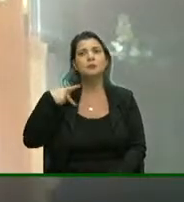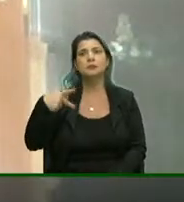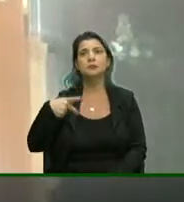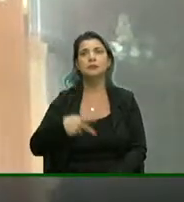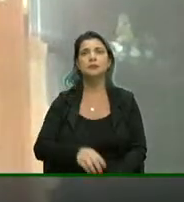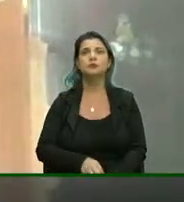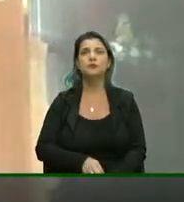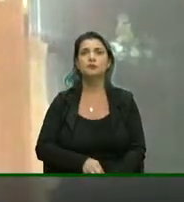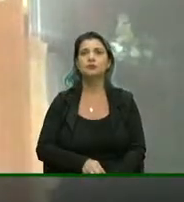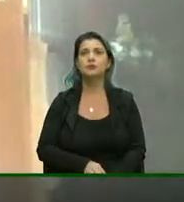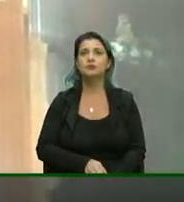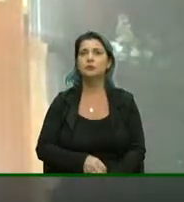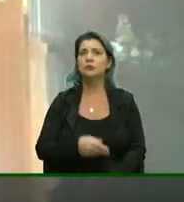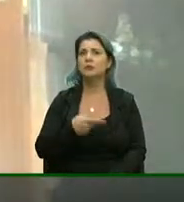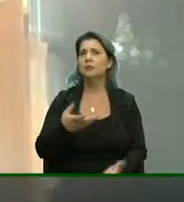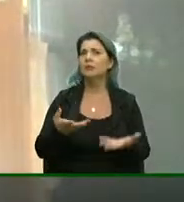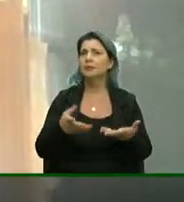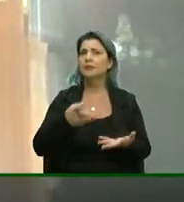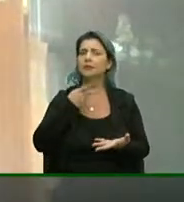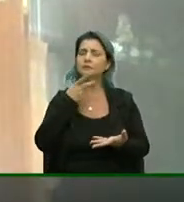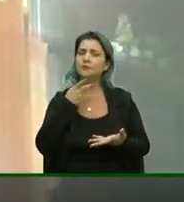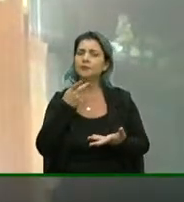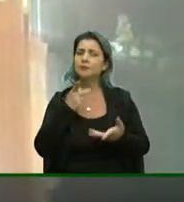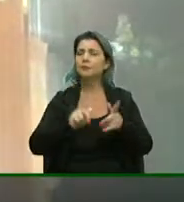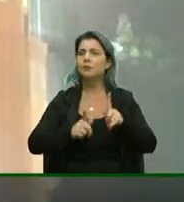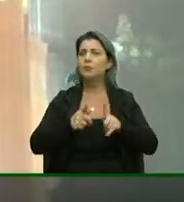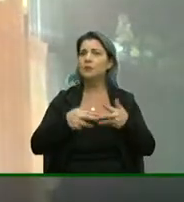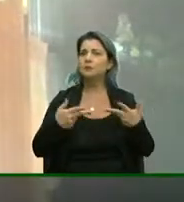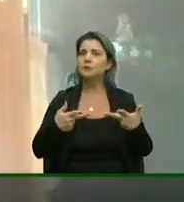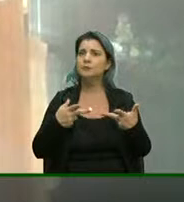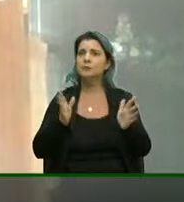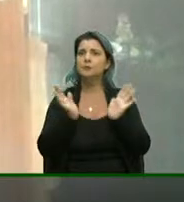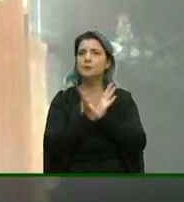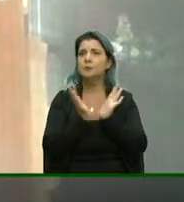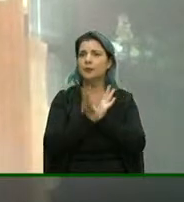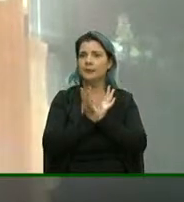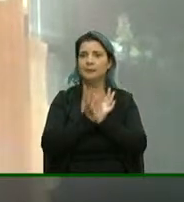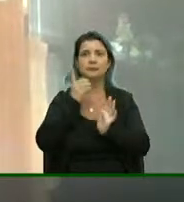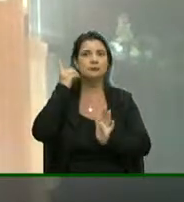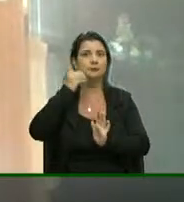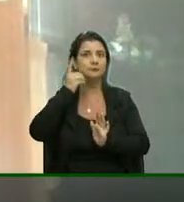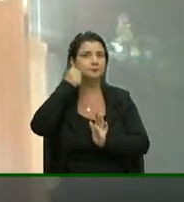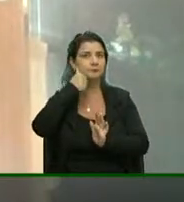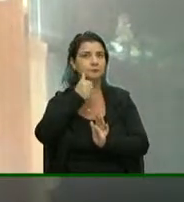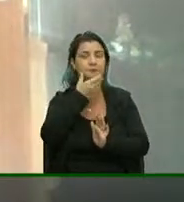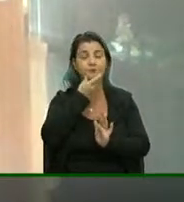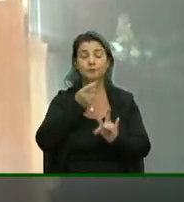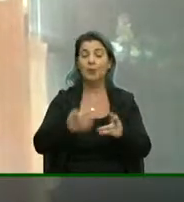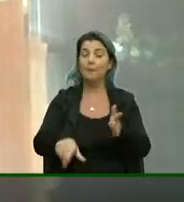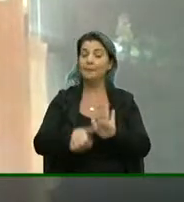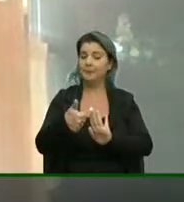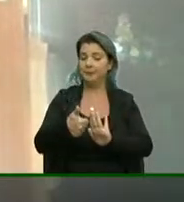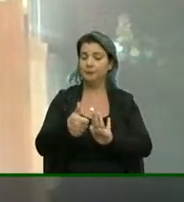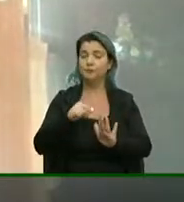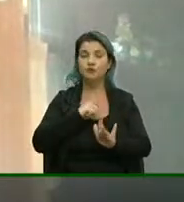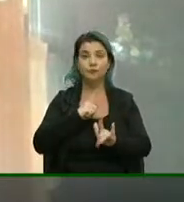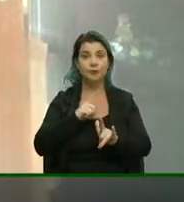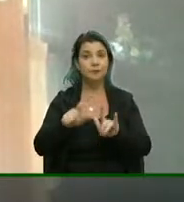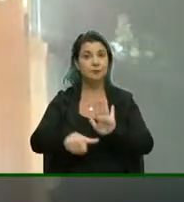eu faço aqui algumas considerações para os colegas deputados e deputadas. Primeiro, nós tivemos a primeira emenda,